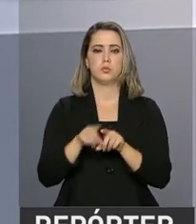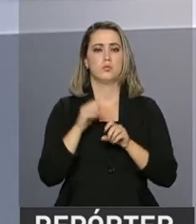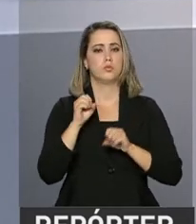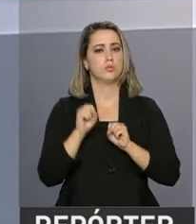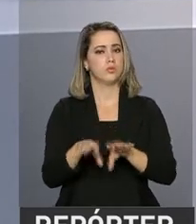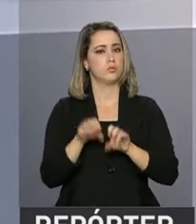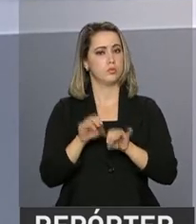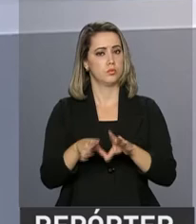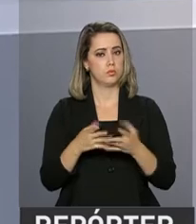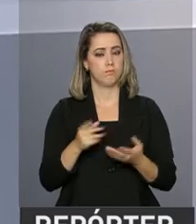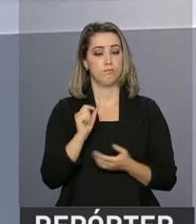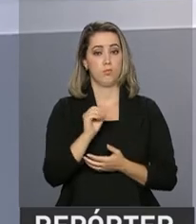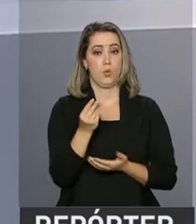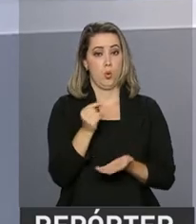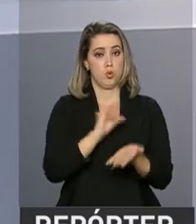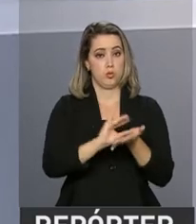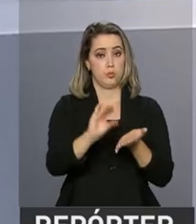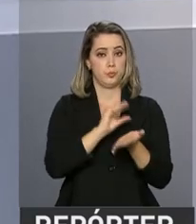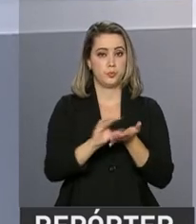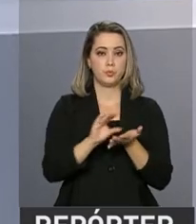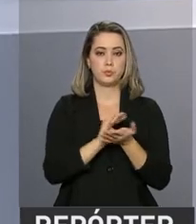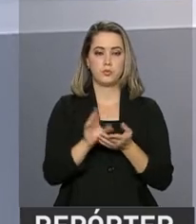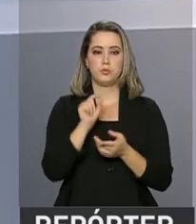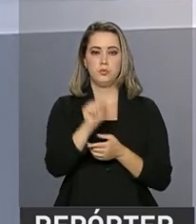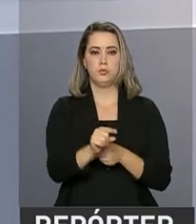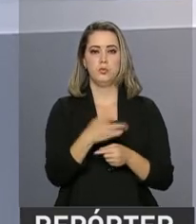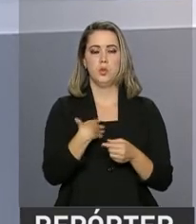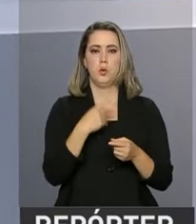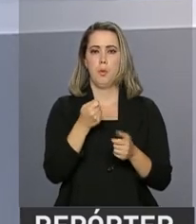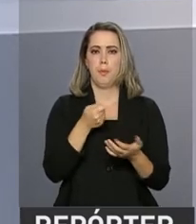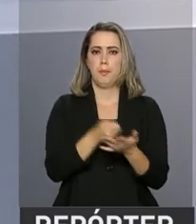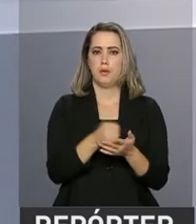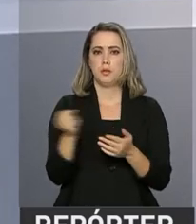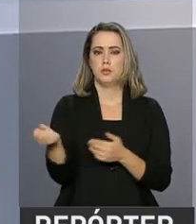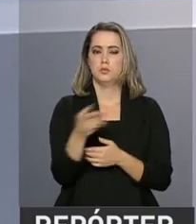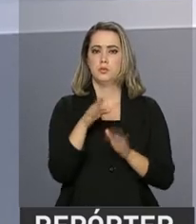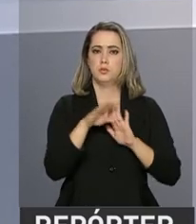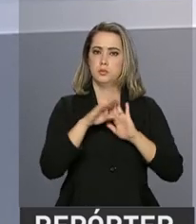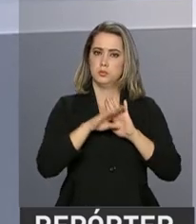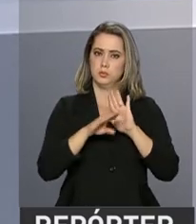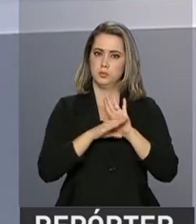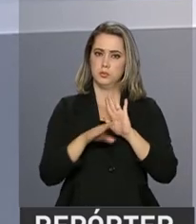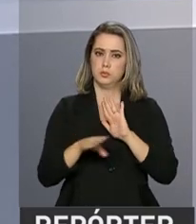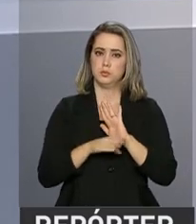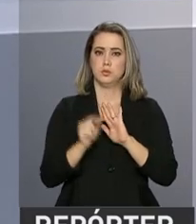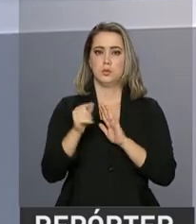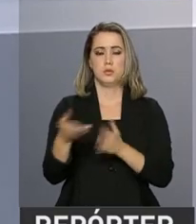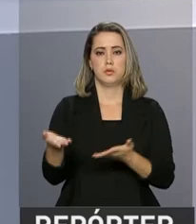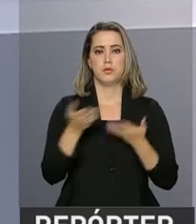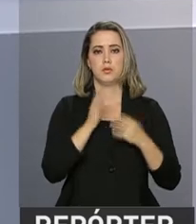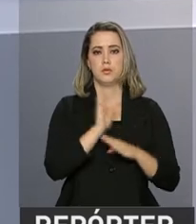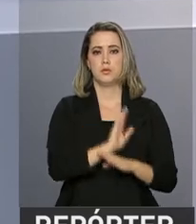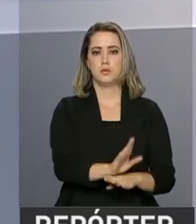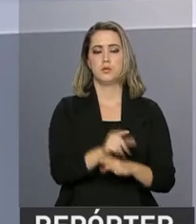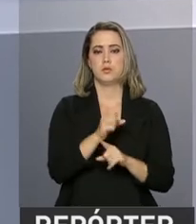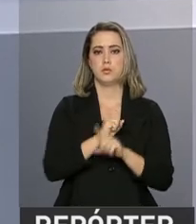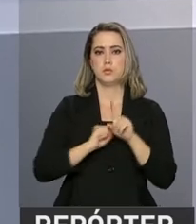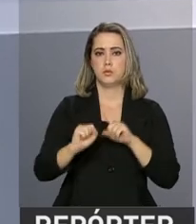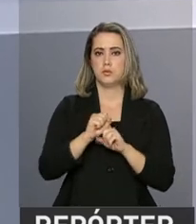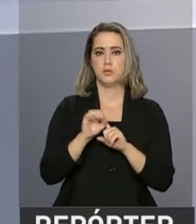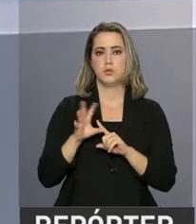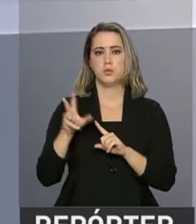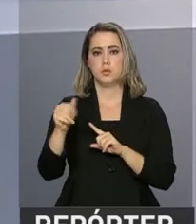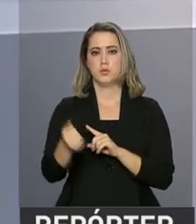desenvolvimento do ensino os recursos serão aplicados no financiamento de novos programas e projetos e vem da contribuição